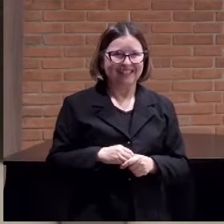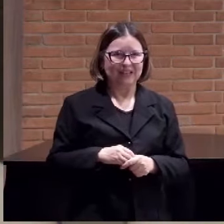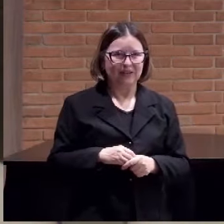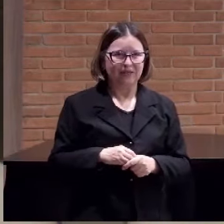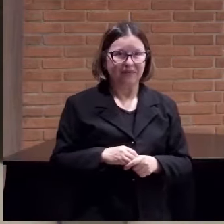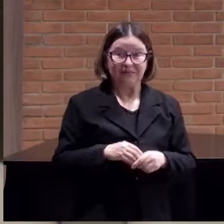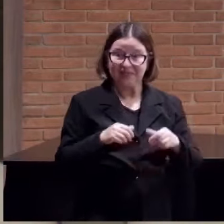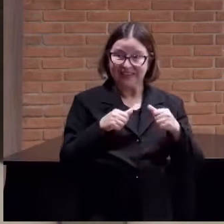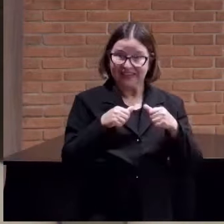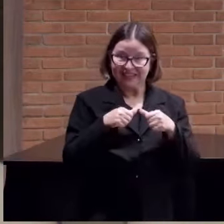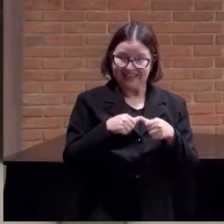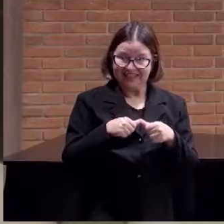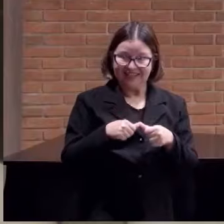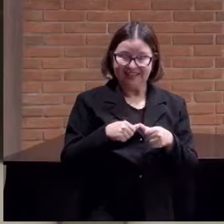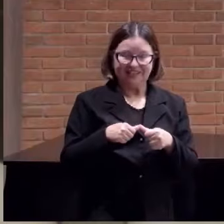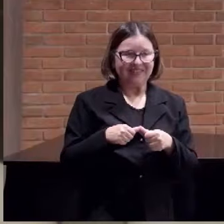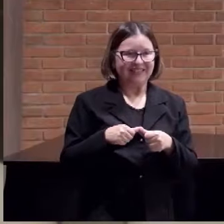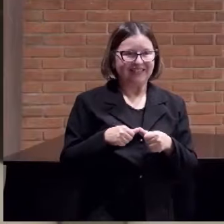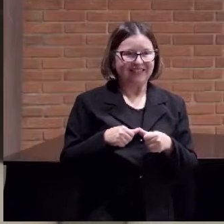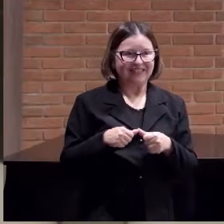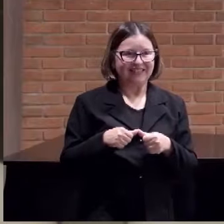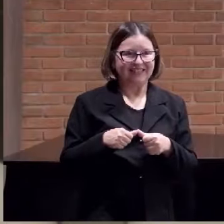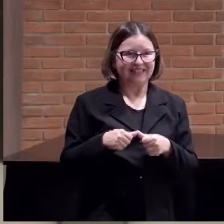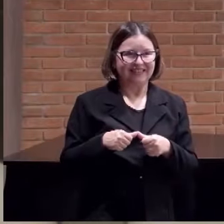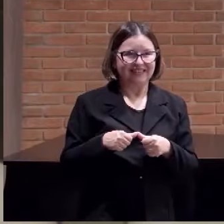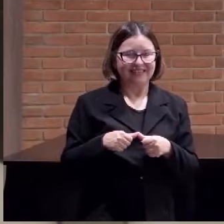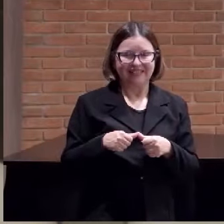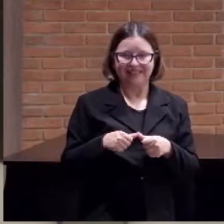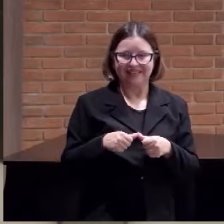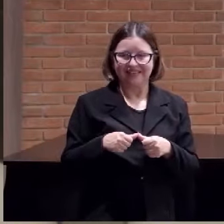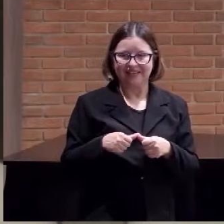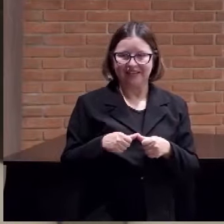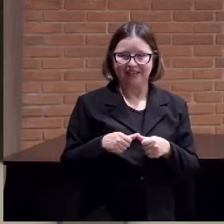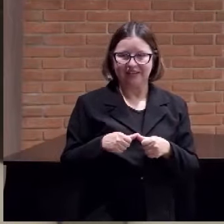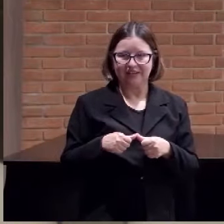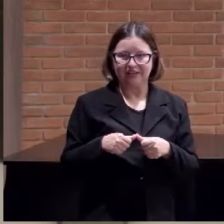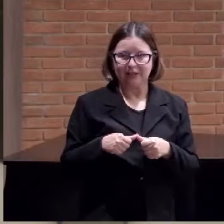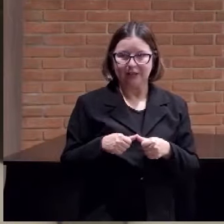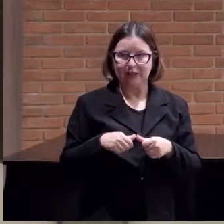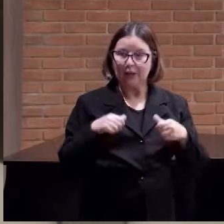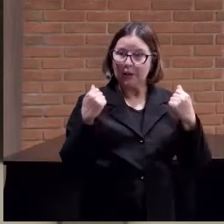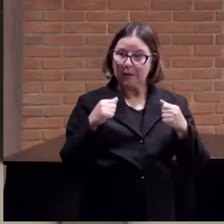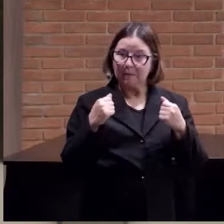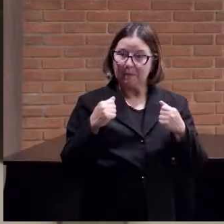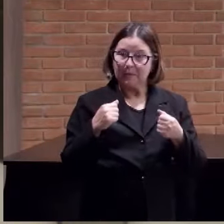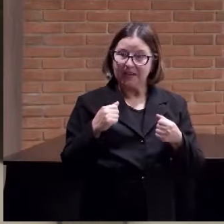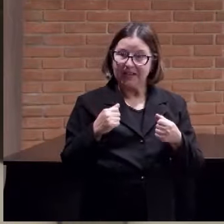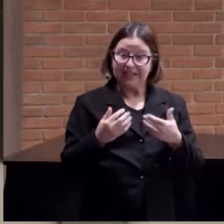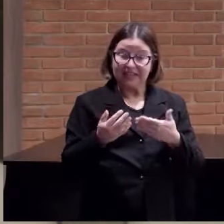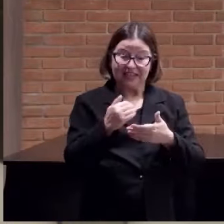Isto aqui é preciso entrar nos nossos corações.